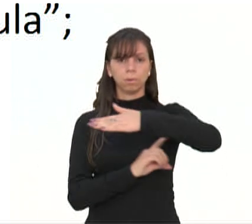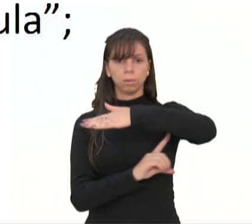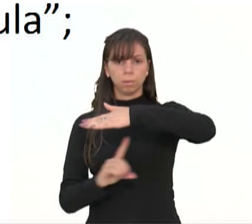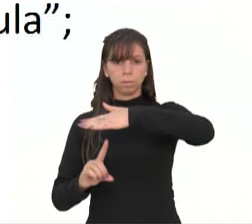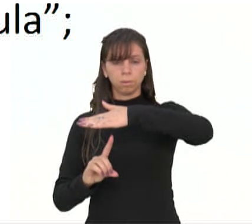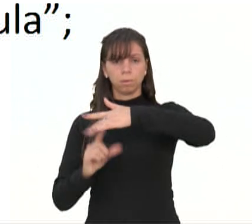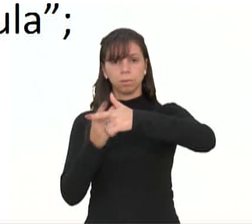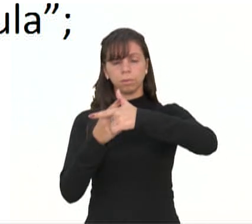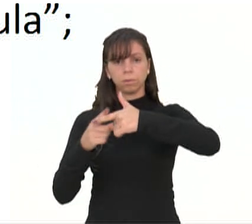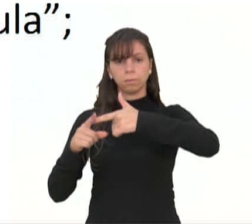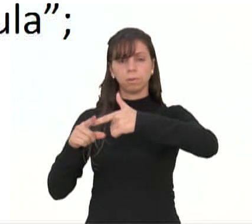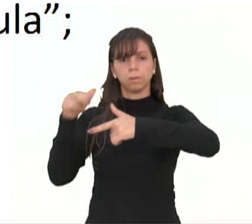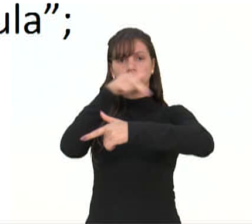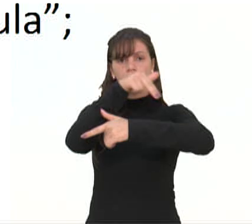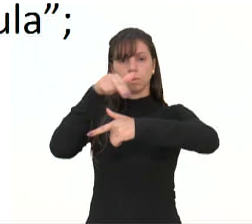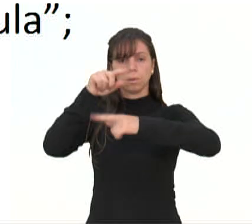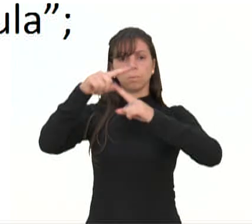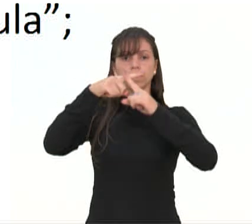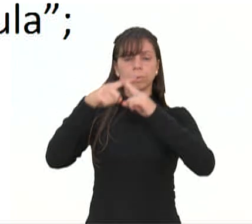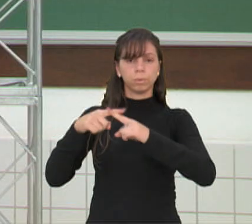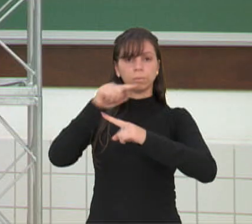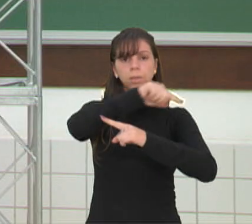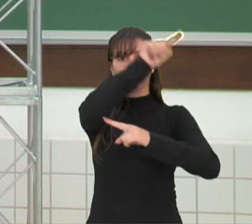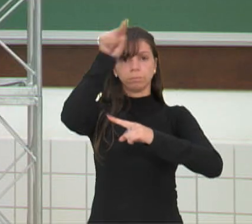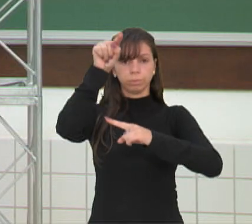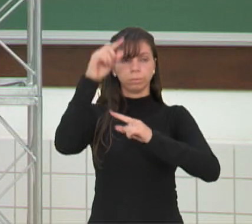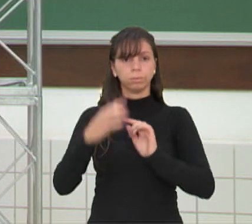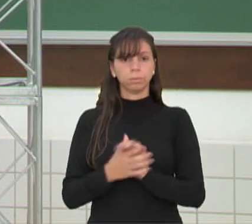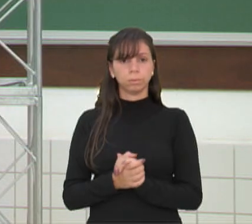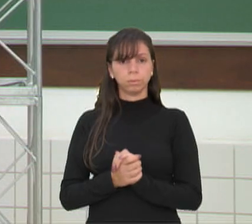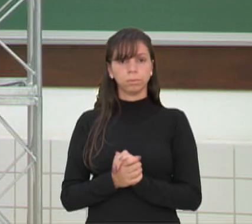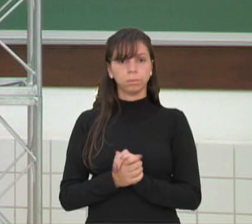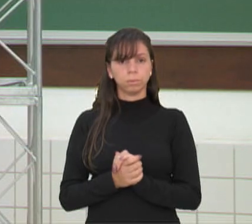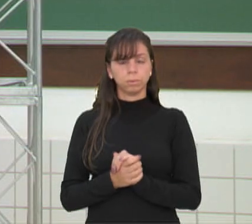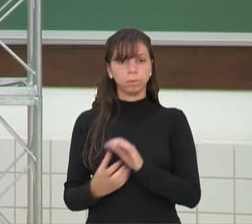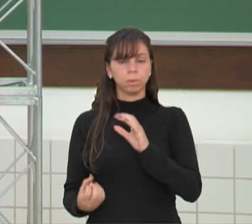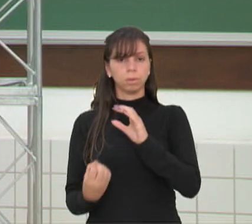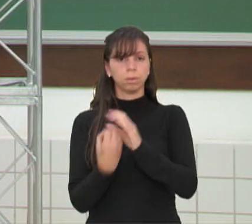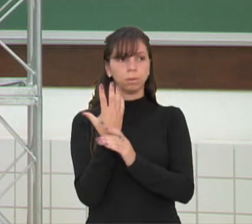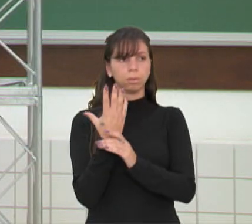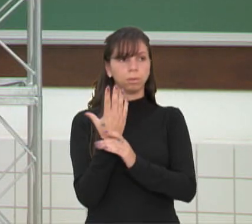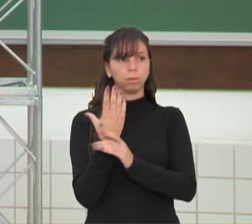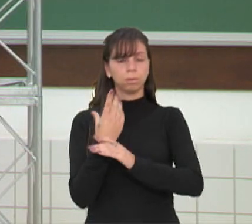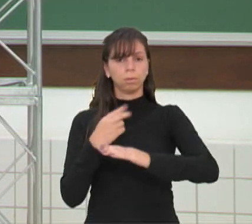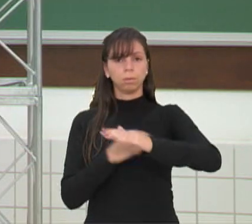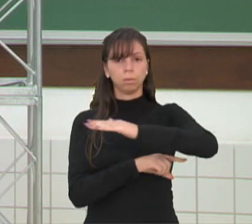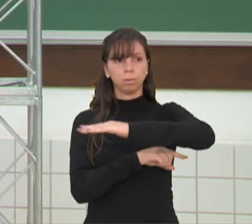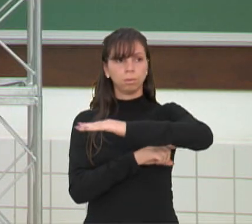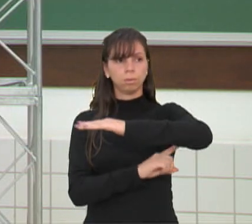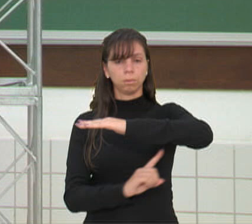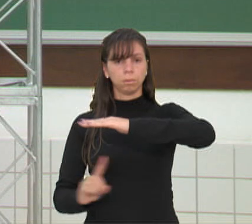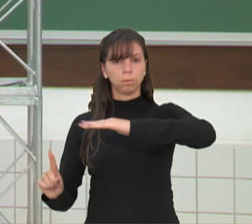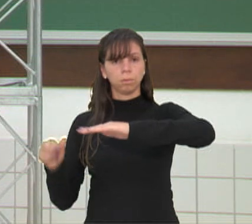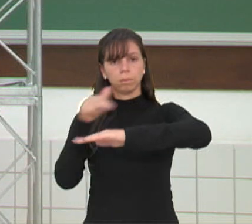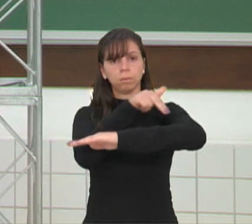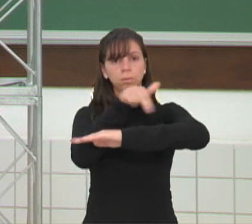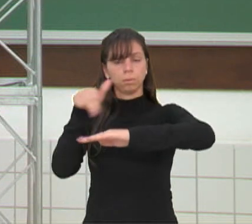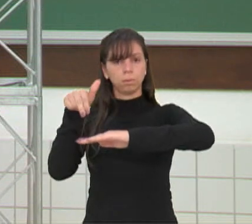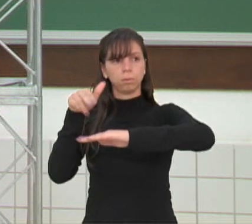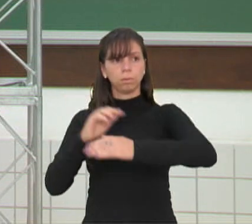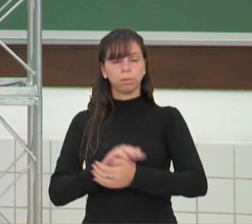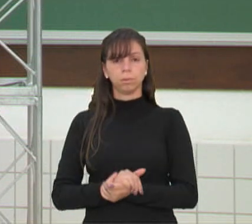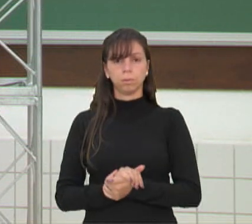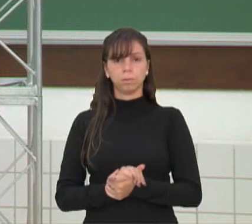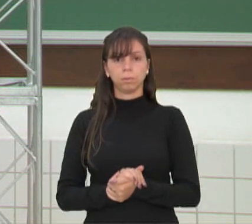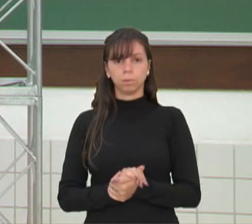tinha antes e multiplica pelo numerador que você tinha antes. Aí você forma um novo numerador. Aí você opera com os numeradores e